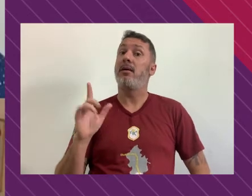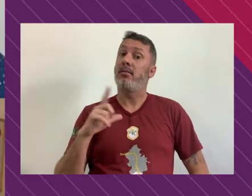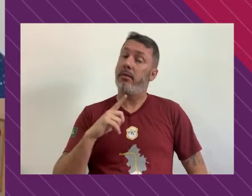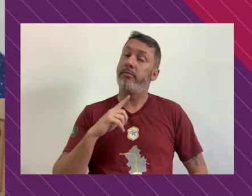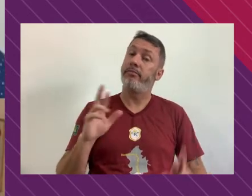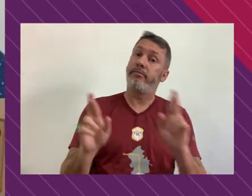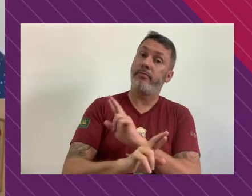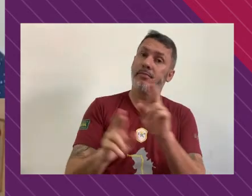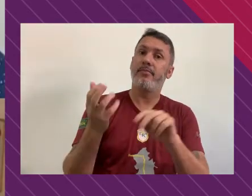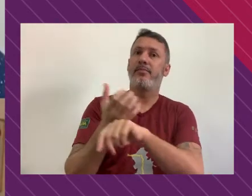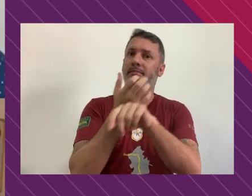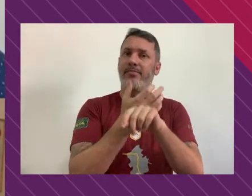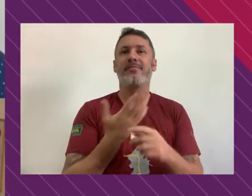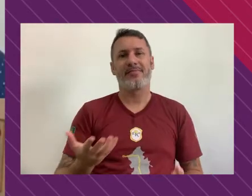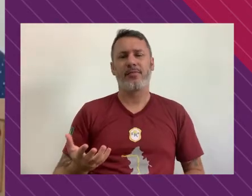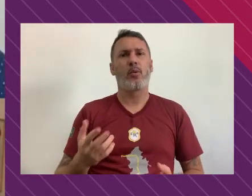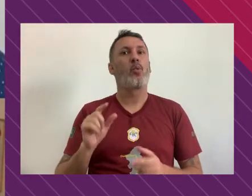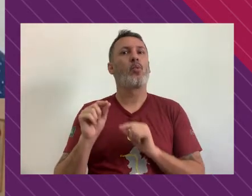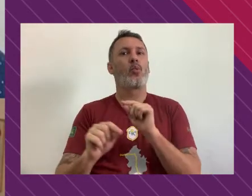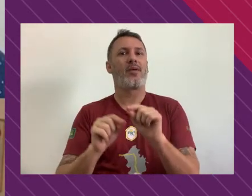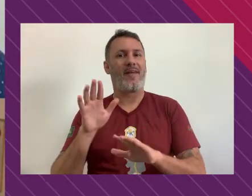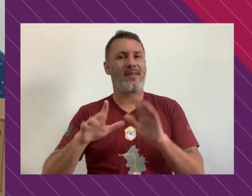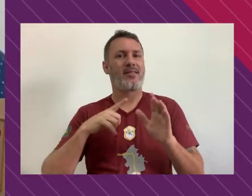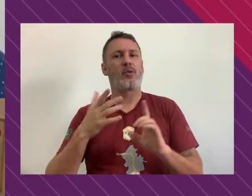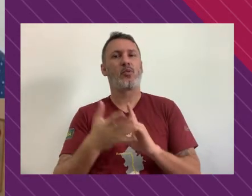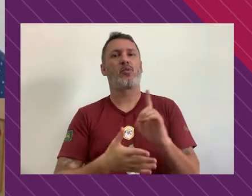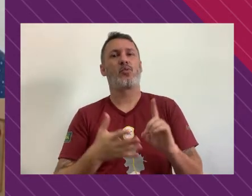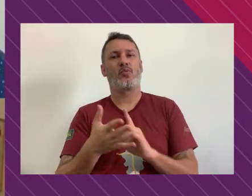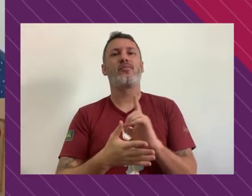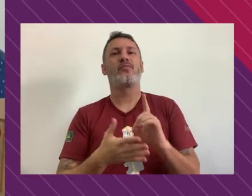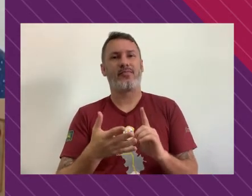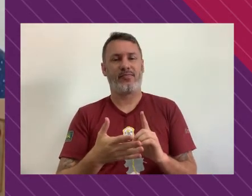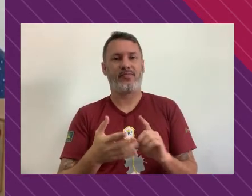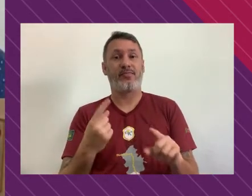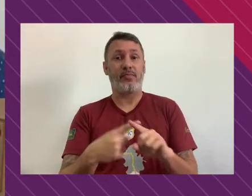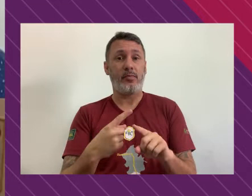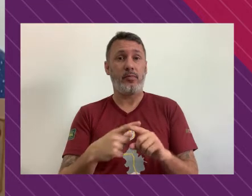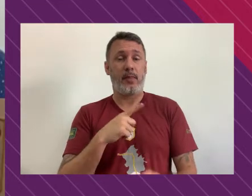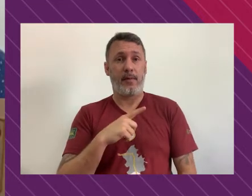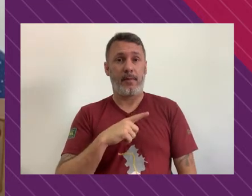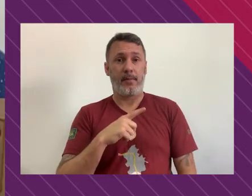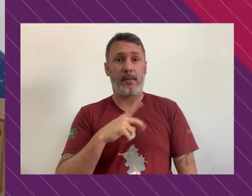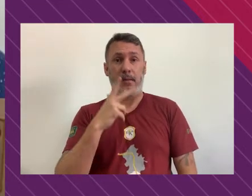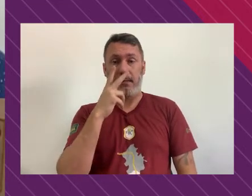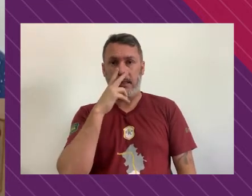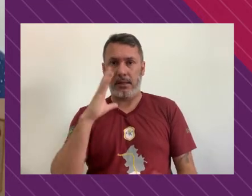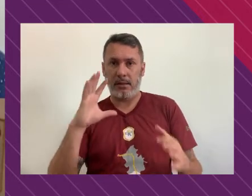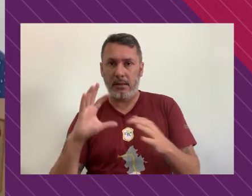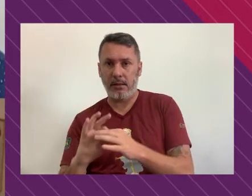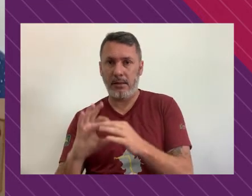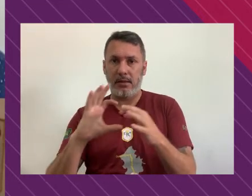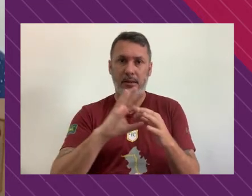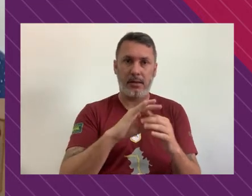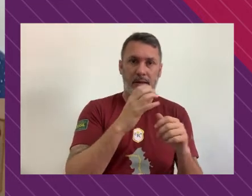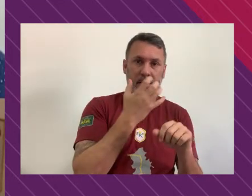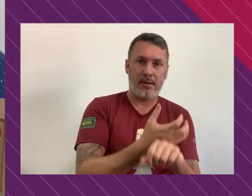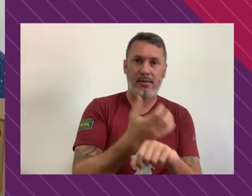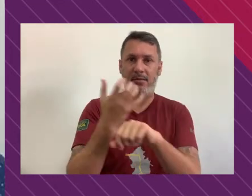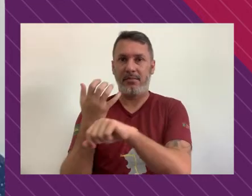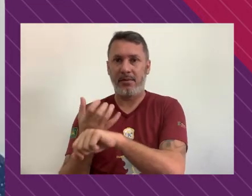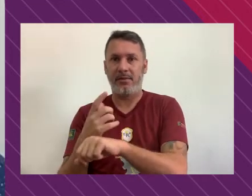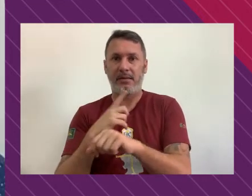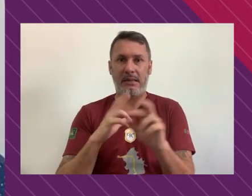perfeitamente. Perfeito, então tá bom, Perfeito. Eu consegui te escutar também. Era só para tirar a dúvida, porque em algum